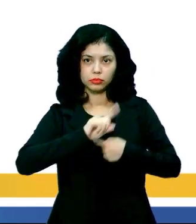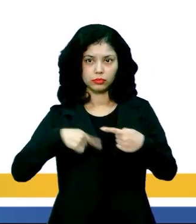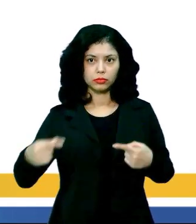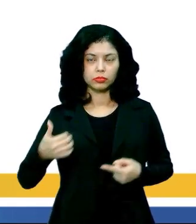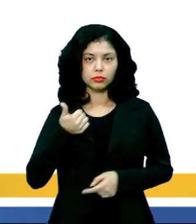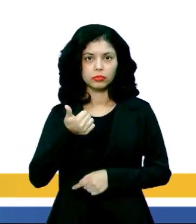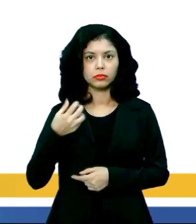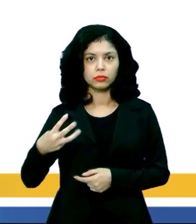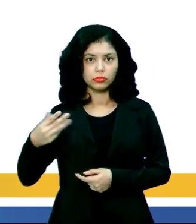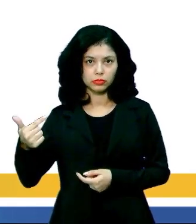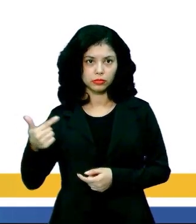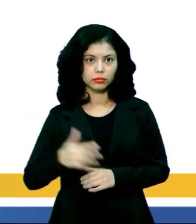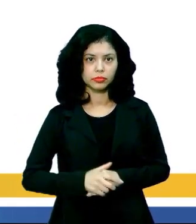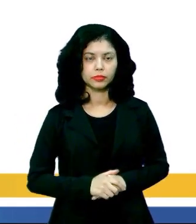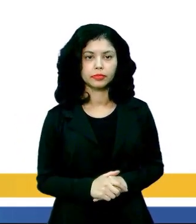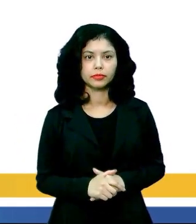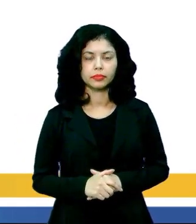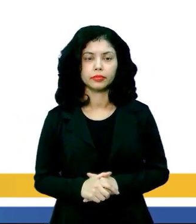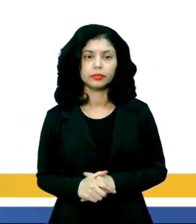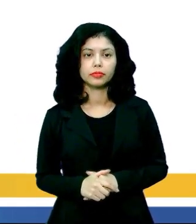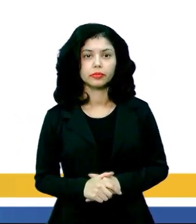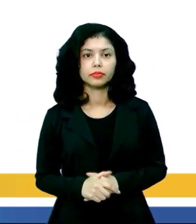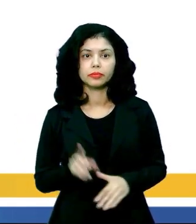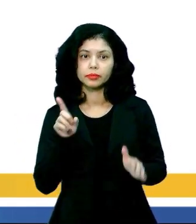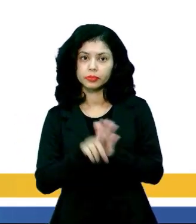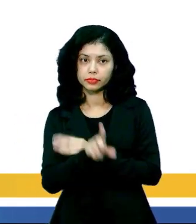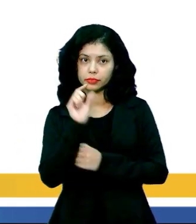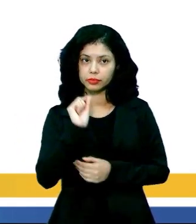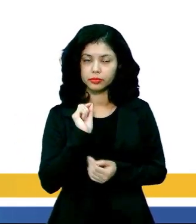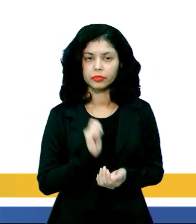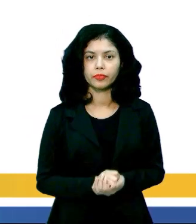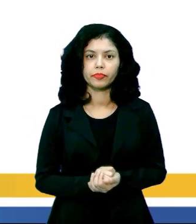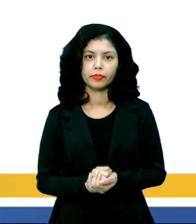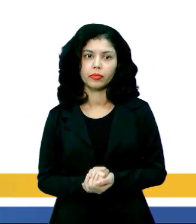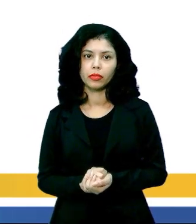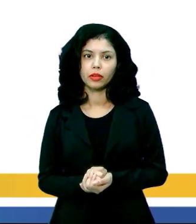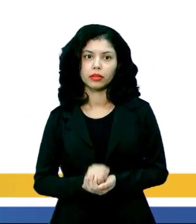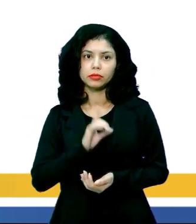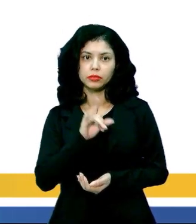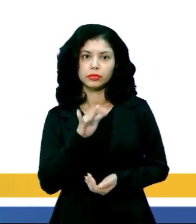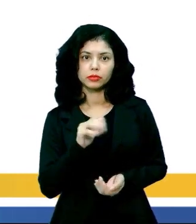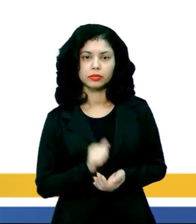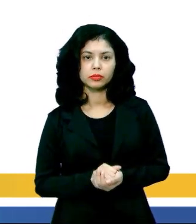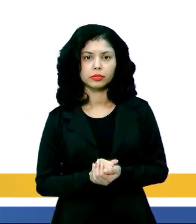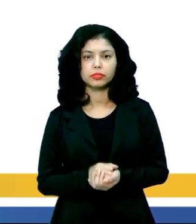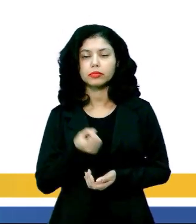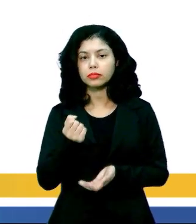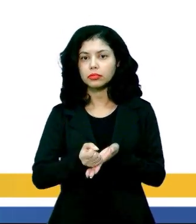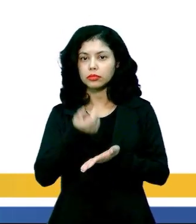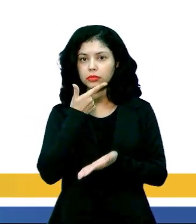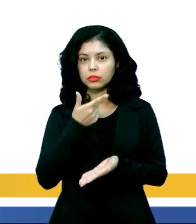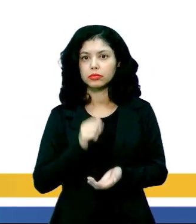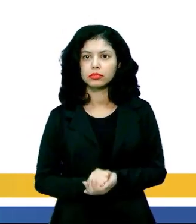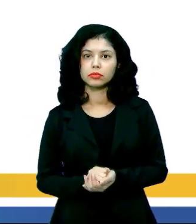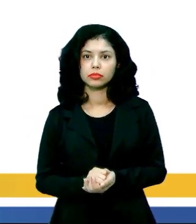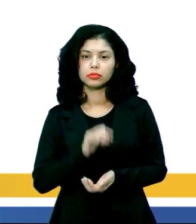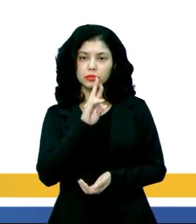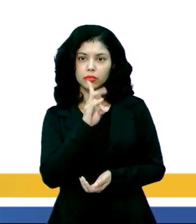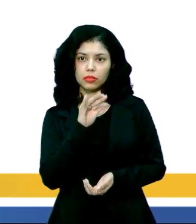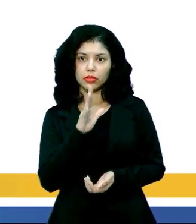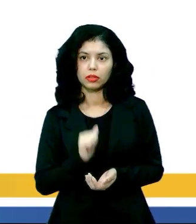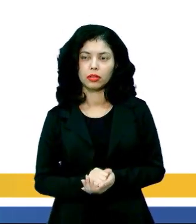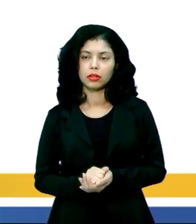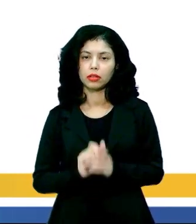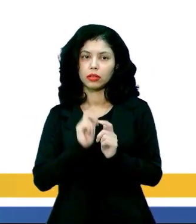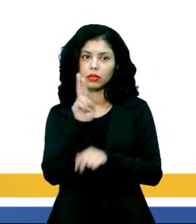podem encontrar lá na página 132. A questão diz o seguinte: o Celobar é um medicamento indicado para contraste